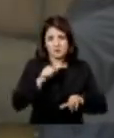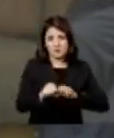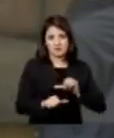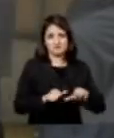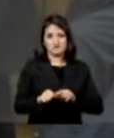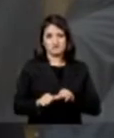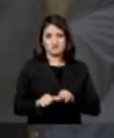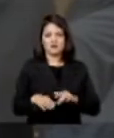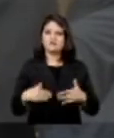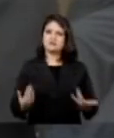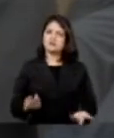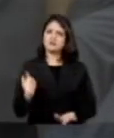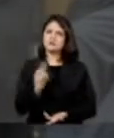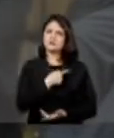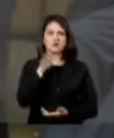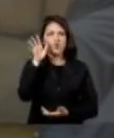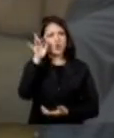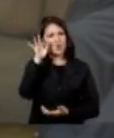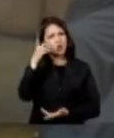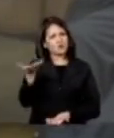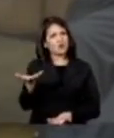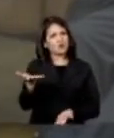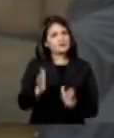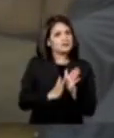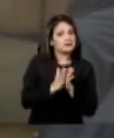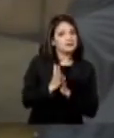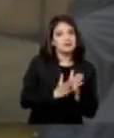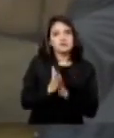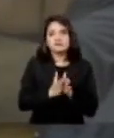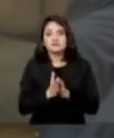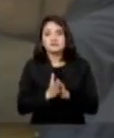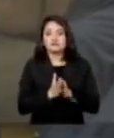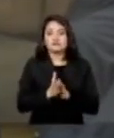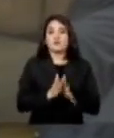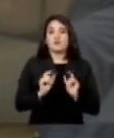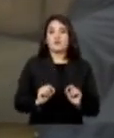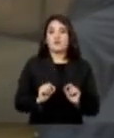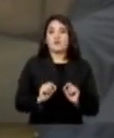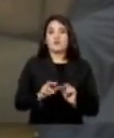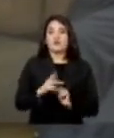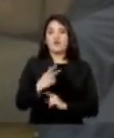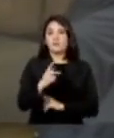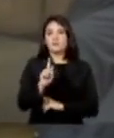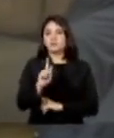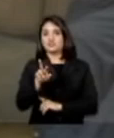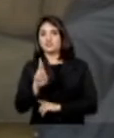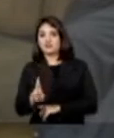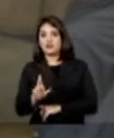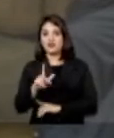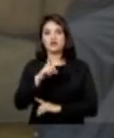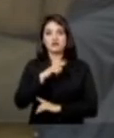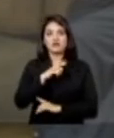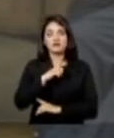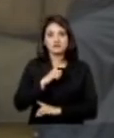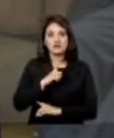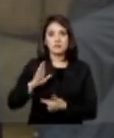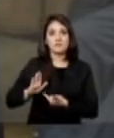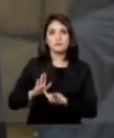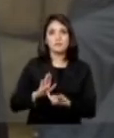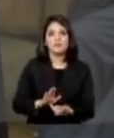gera uma curiosidade, gera uma expectativa de que a Procuradoria traga luzes para